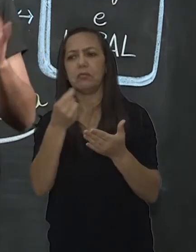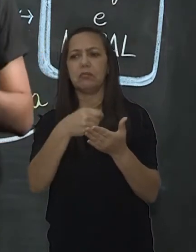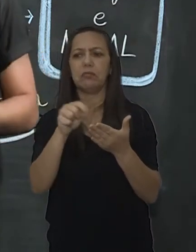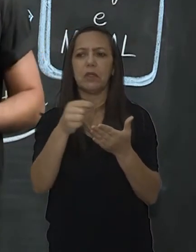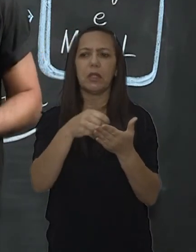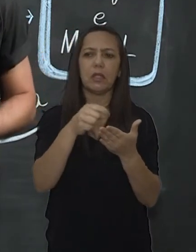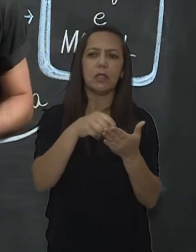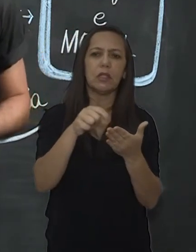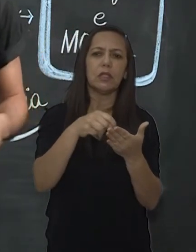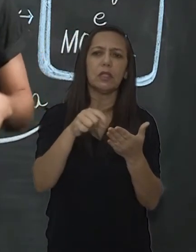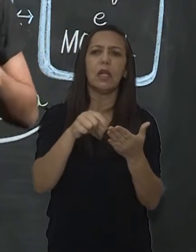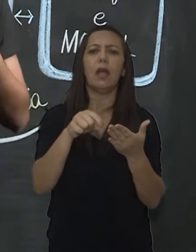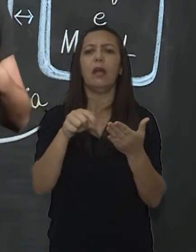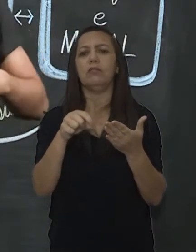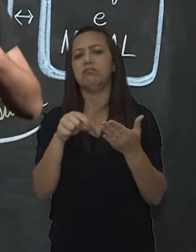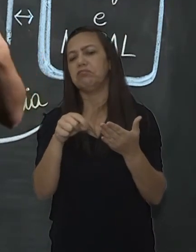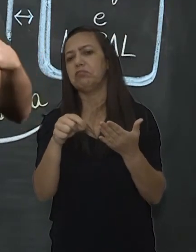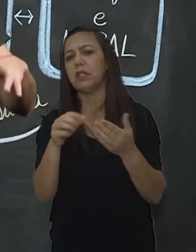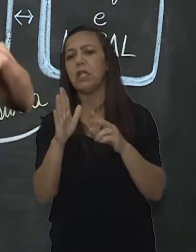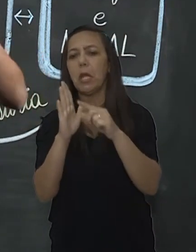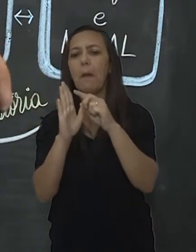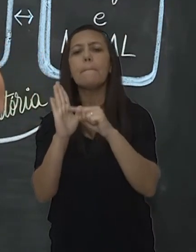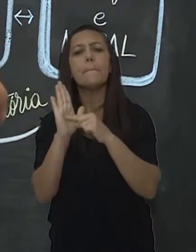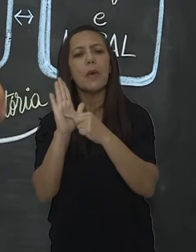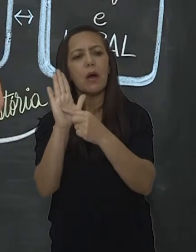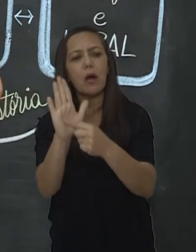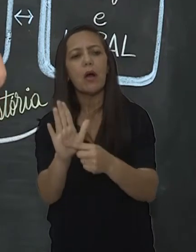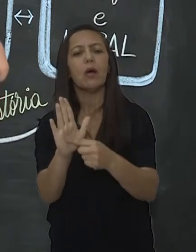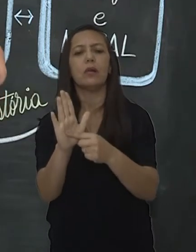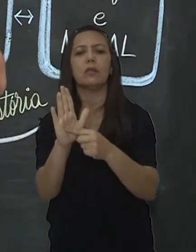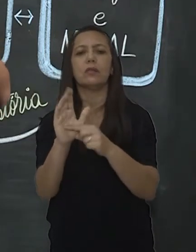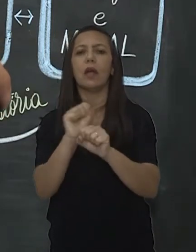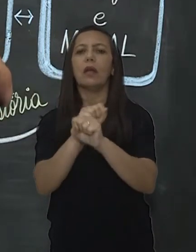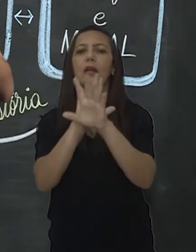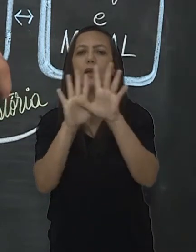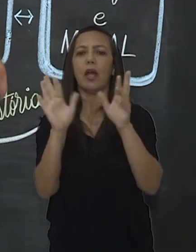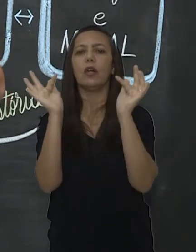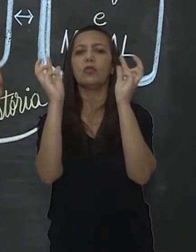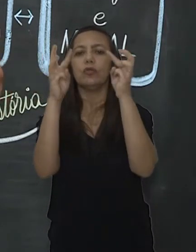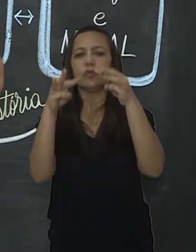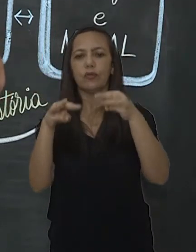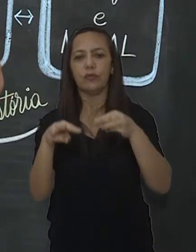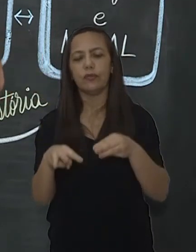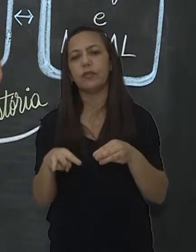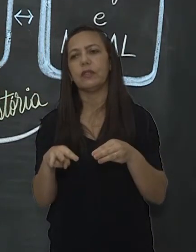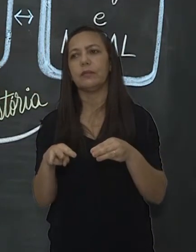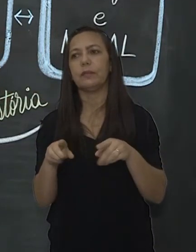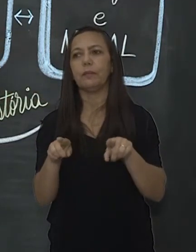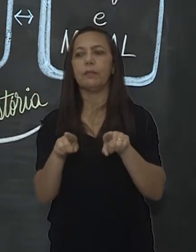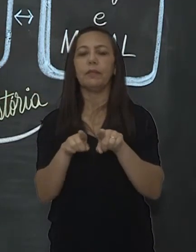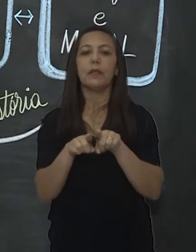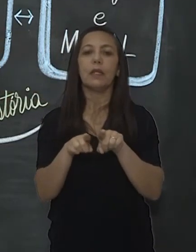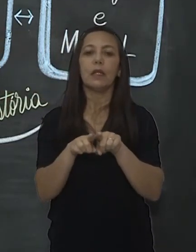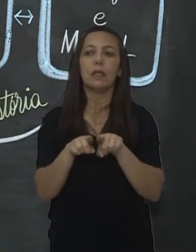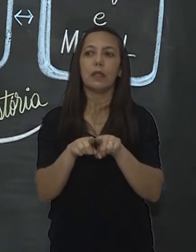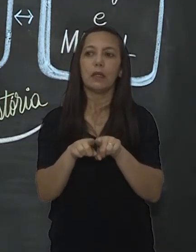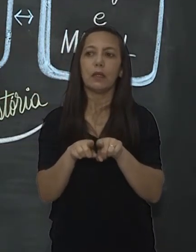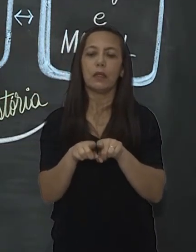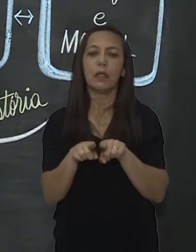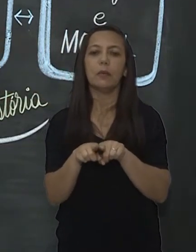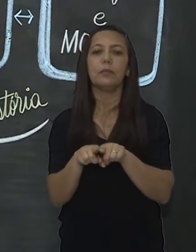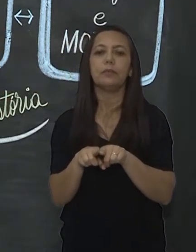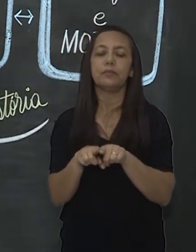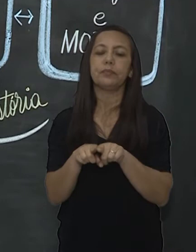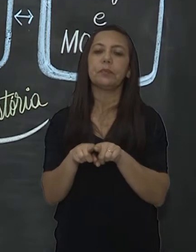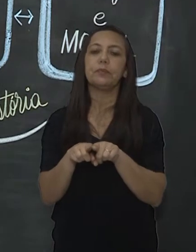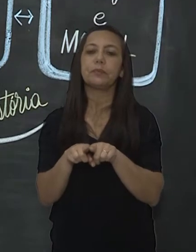fugir à regra, de fugir ao óbvio e de mostrar que a narração pode nos provocar diversas situações e emoções, inclusive a imprevisibilidade do